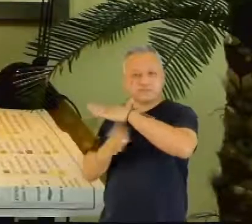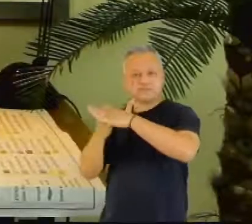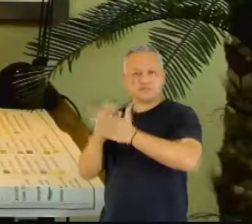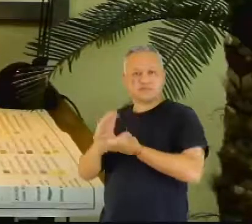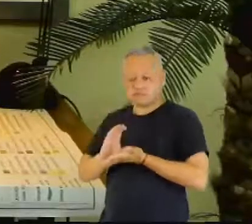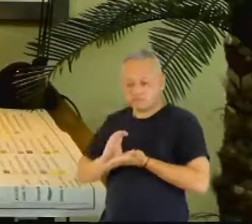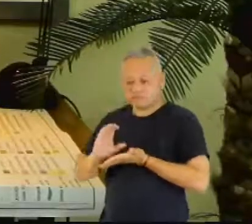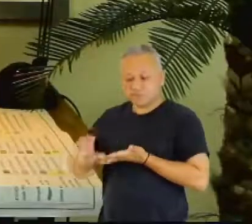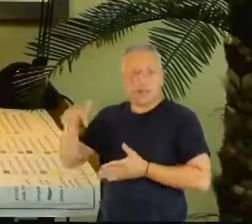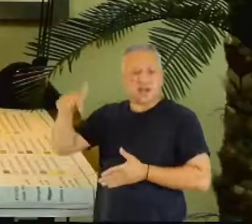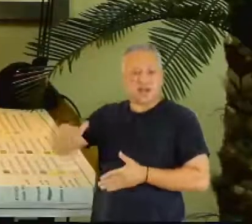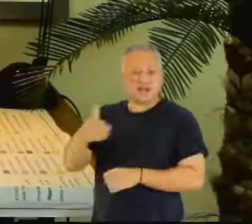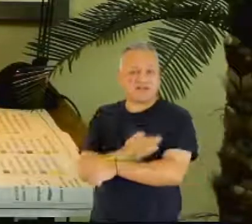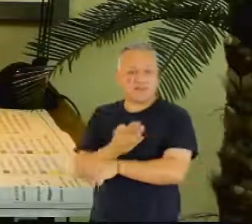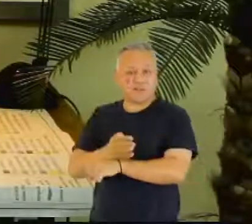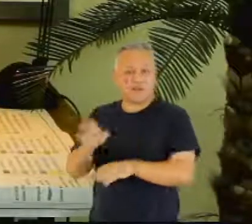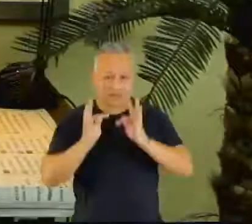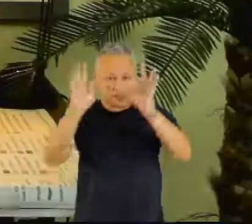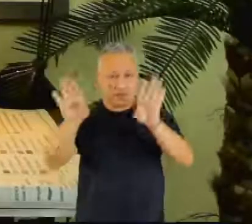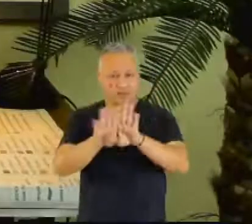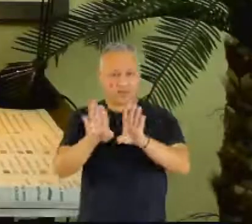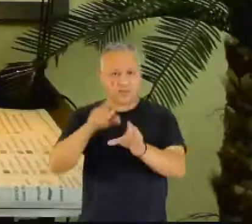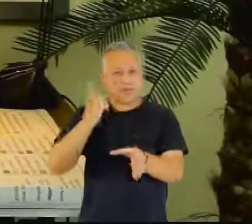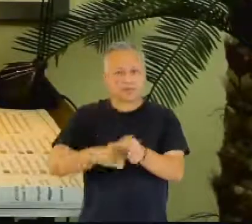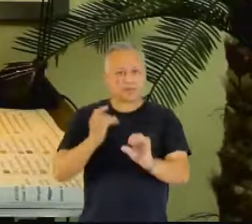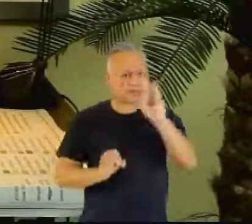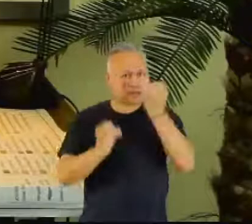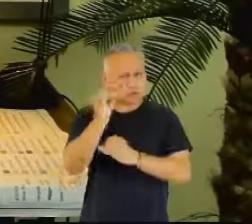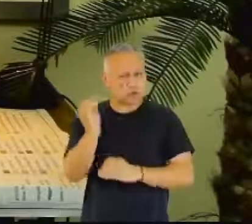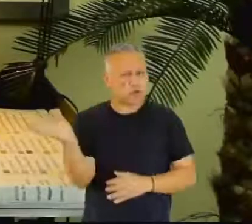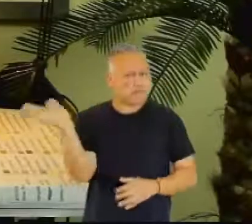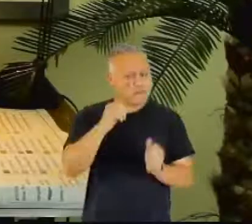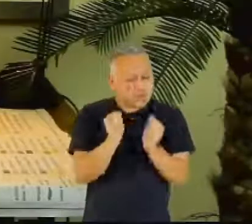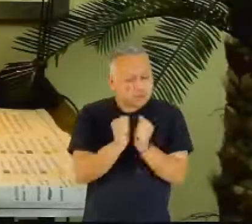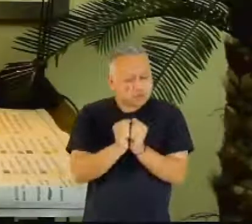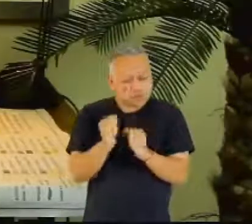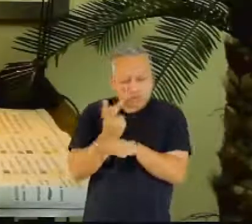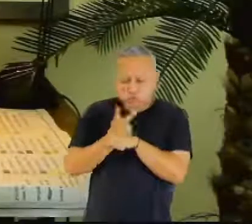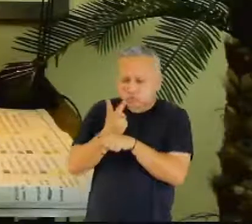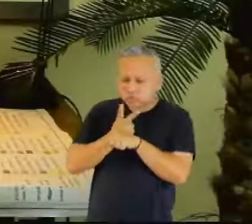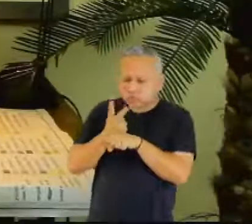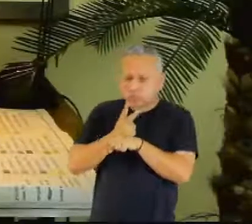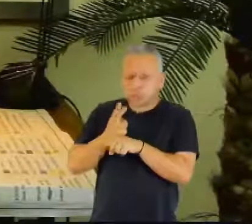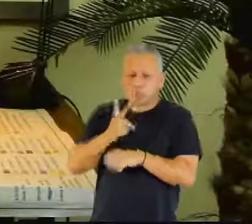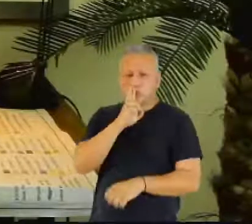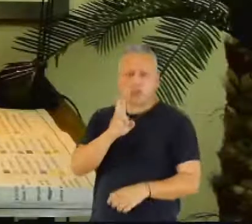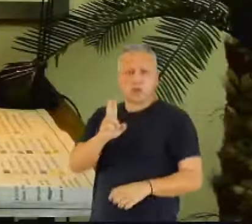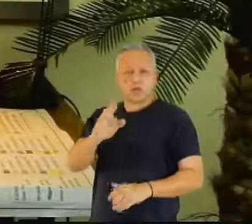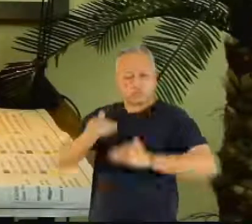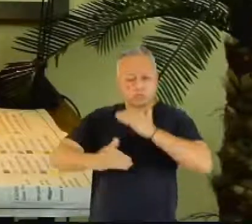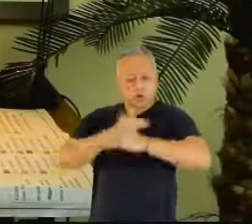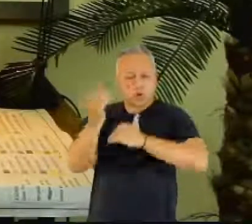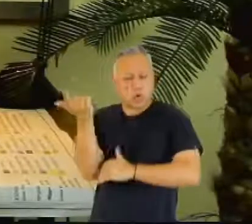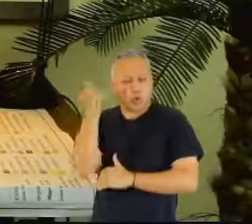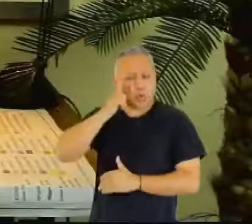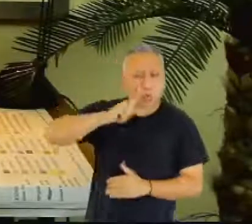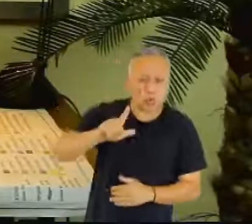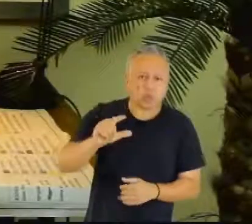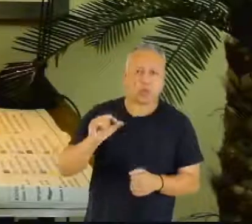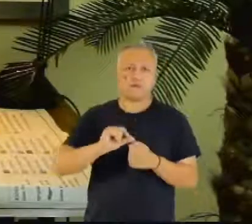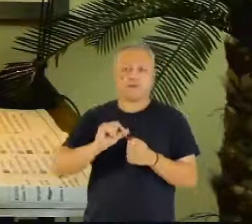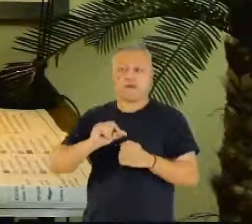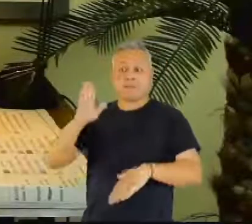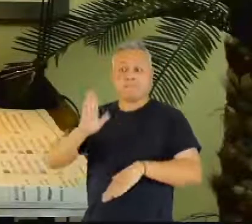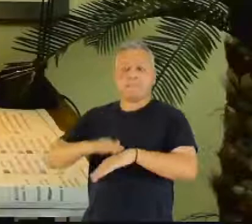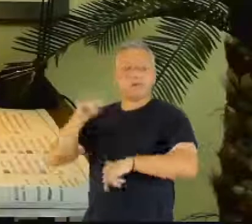aqui e ajudam no desenvolvimento local. Vamos juntos buscar soluções para que esse desenvolvimento volte a acontecer